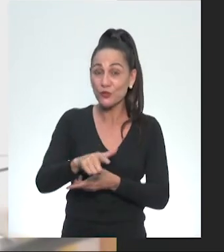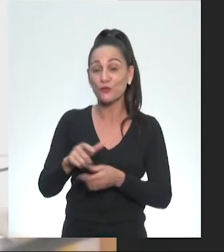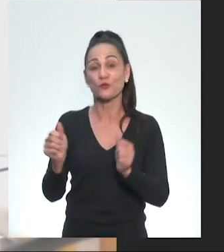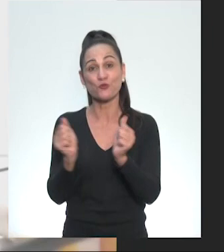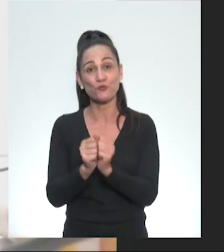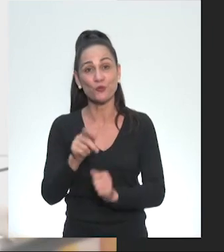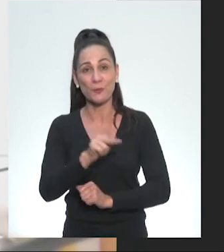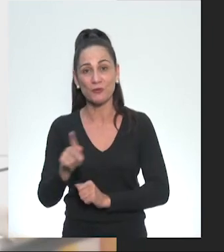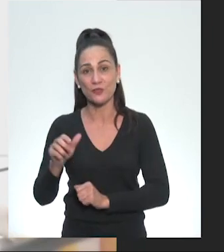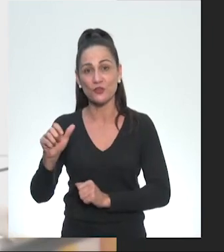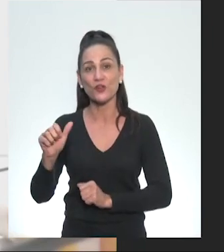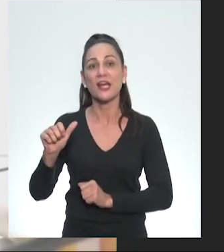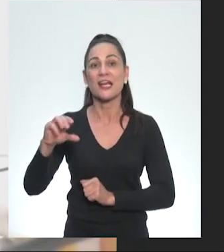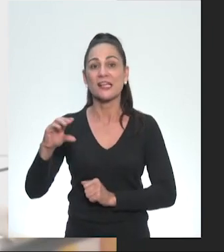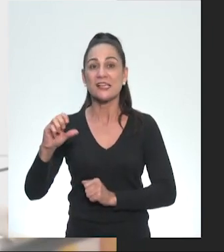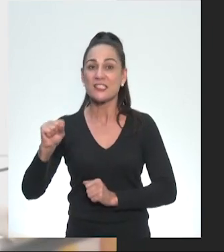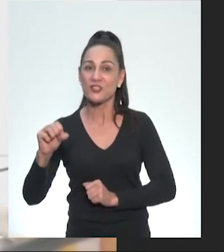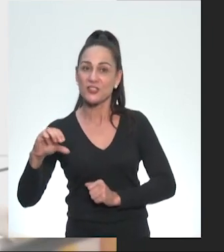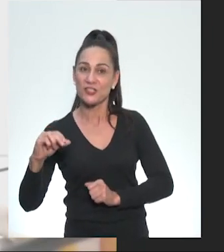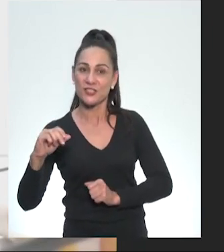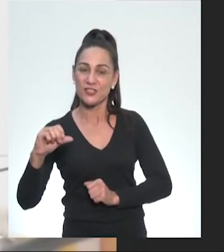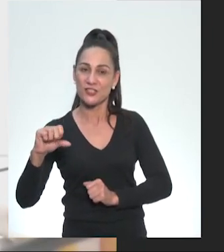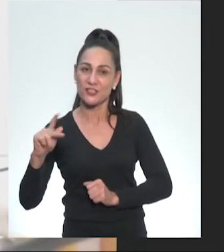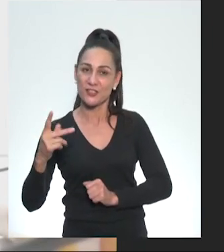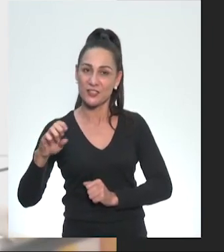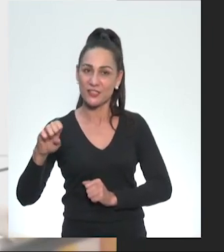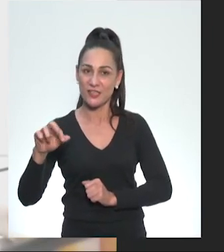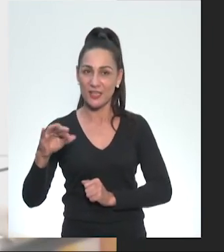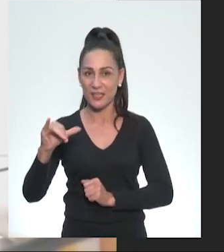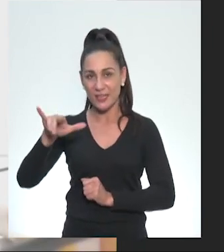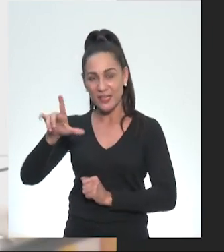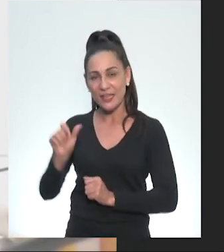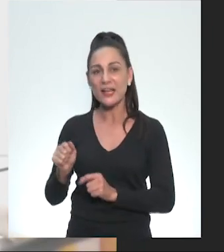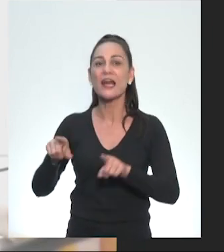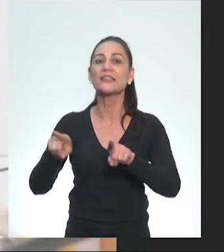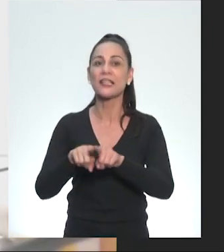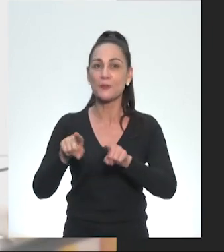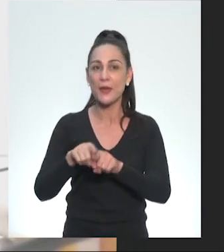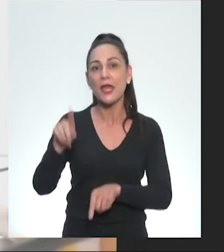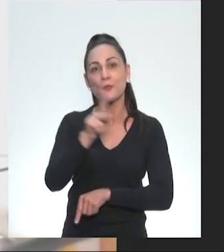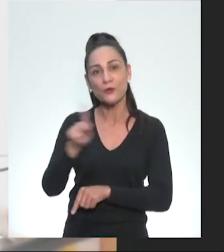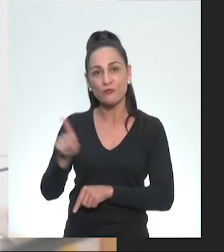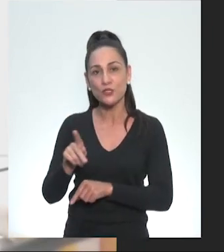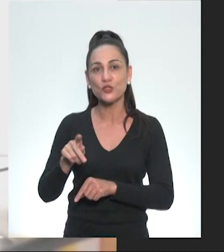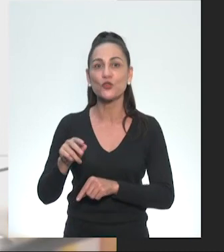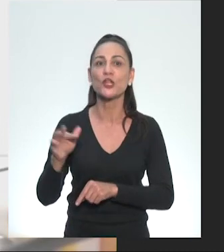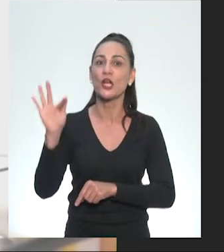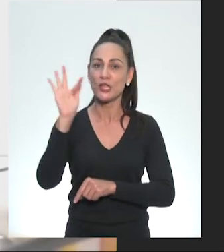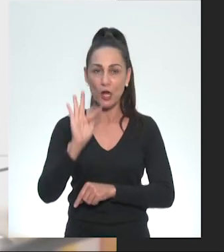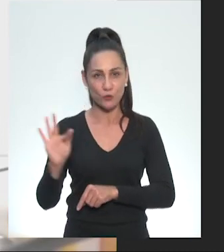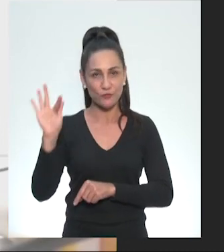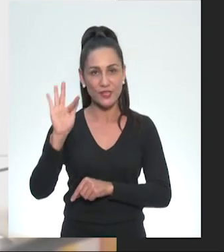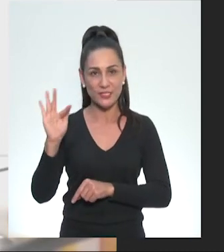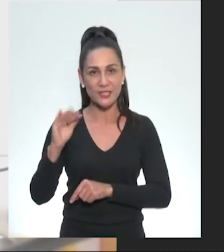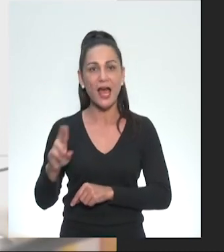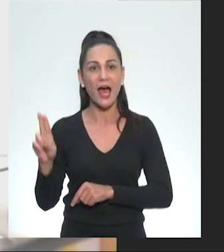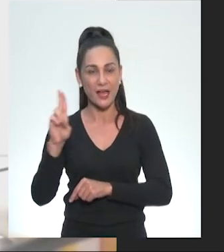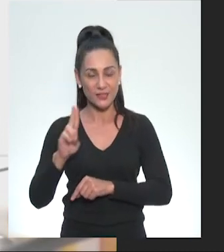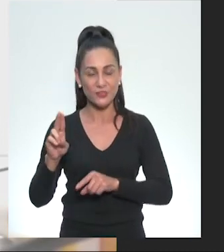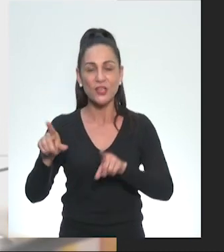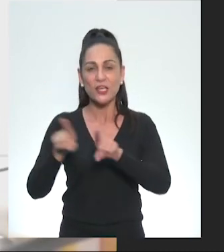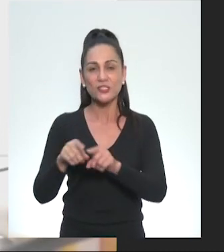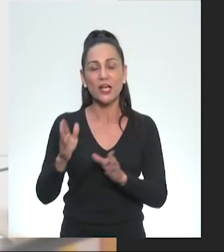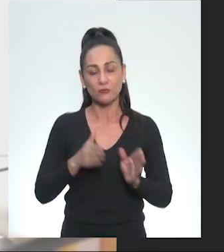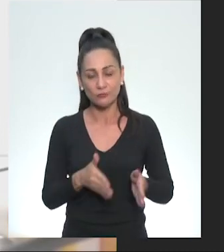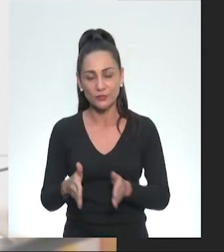Aragão, que é a coordenadora pedagógica da Trace Academia, e ela também é professora universitária. Ela teve com a gente, né,